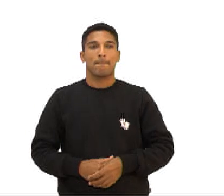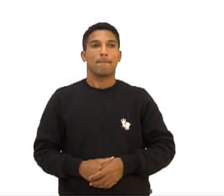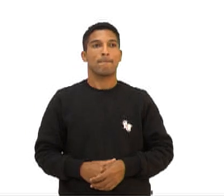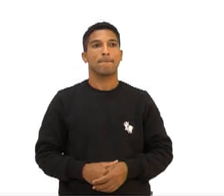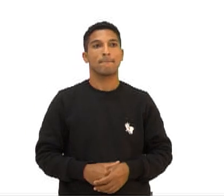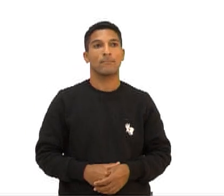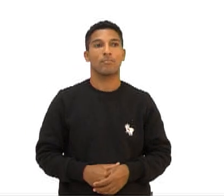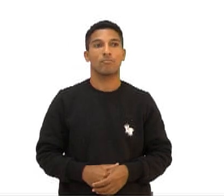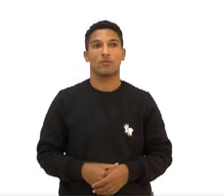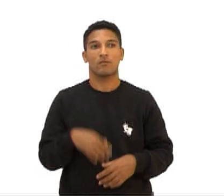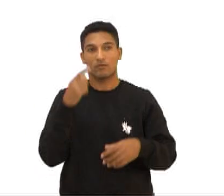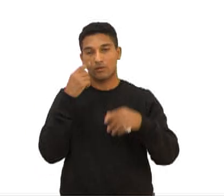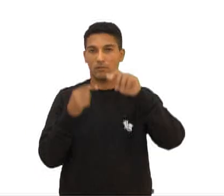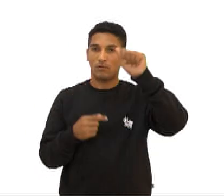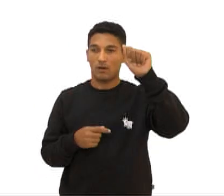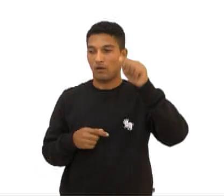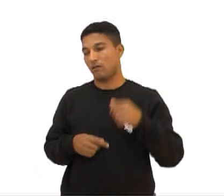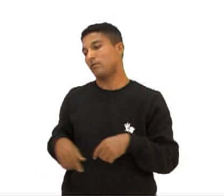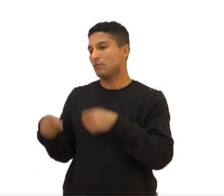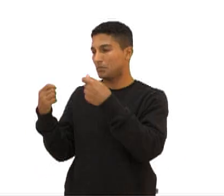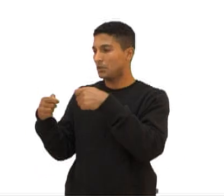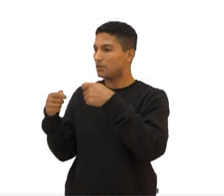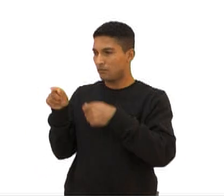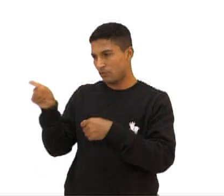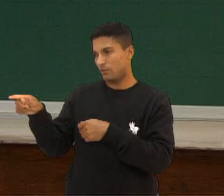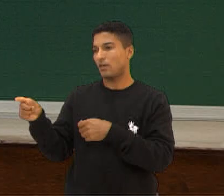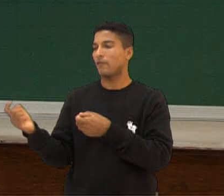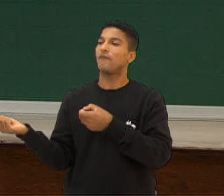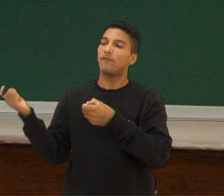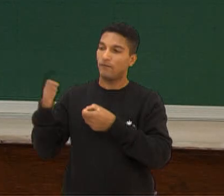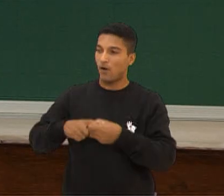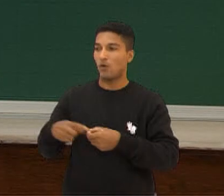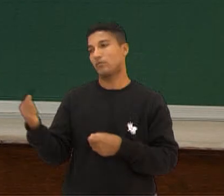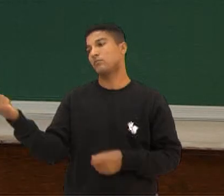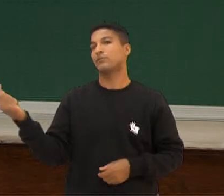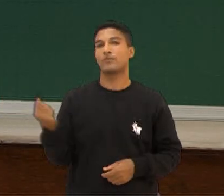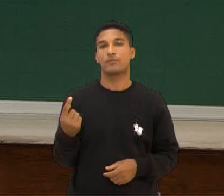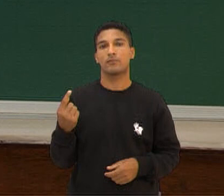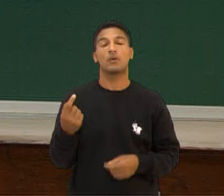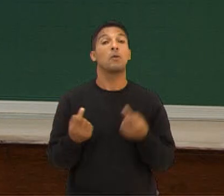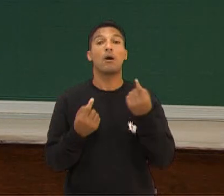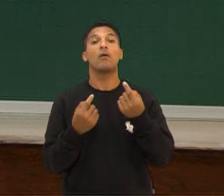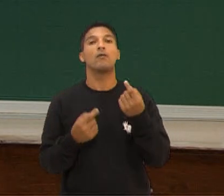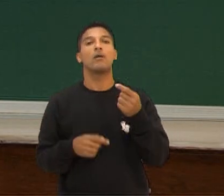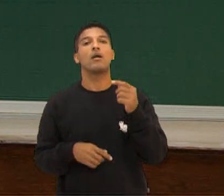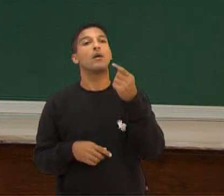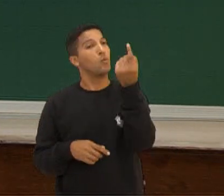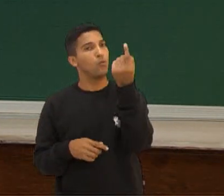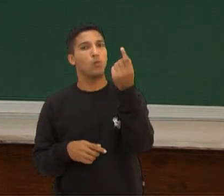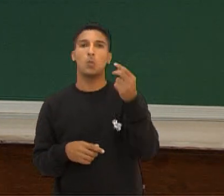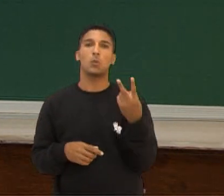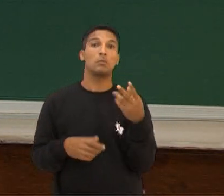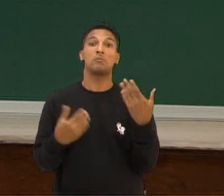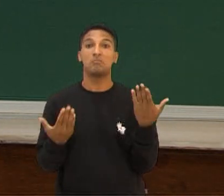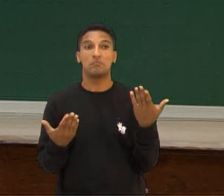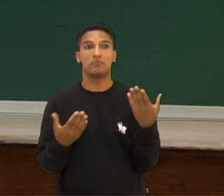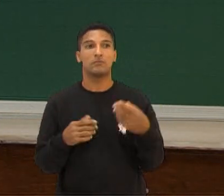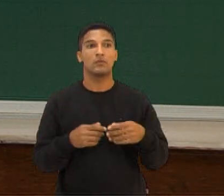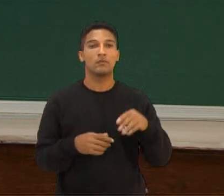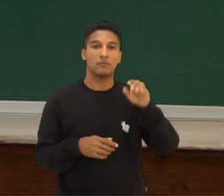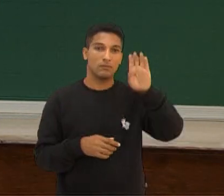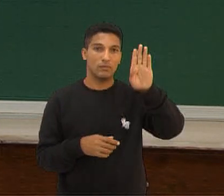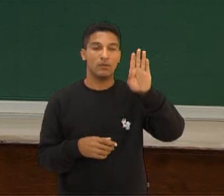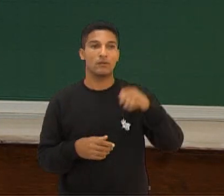necessário que você volte. É 1 ou é 2? Tem que pensar lá. B. Essa cantora de que